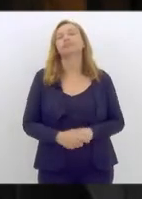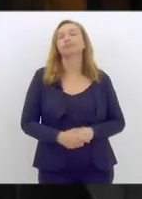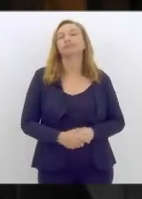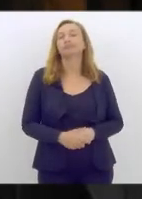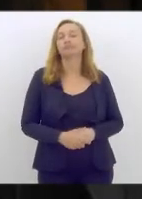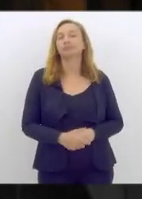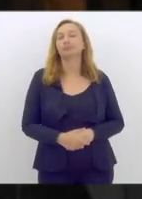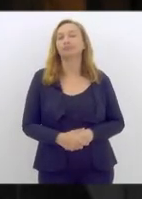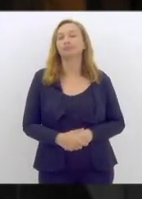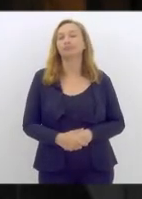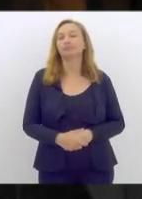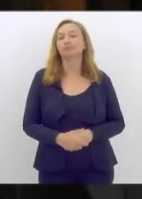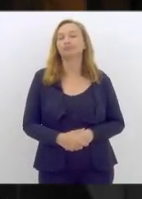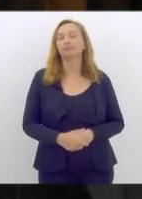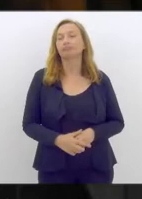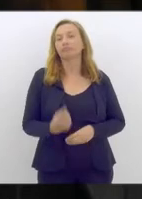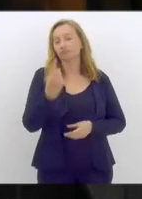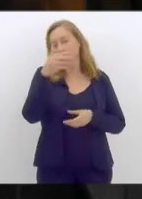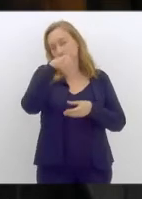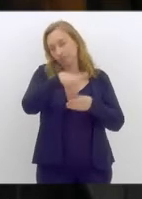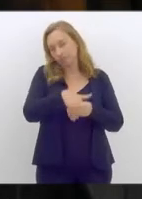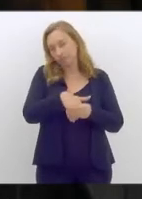um voto